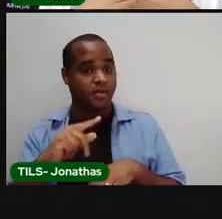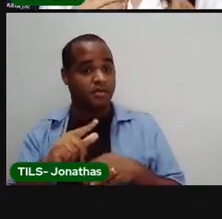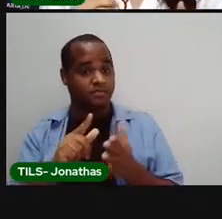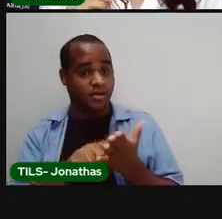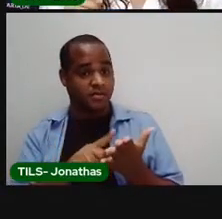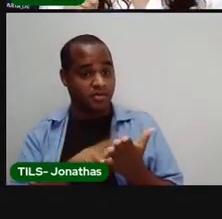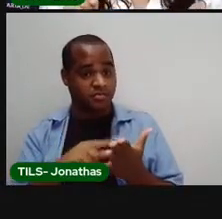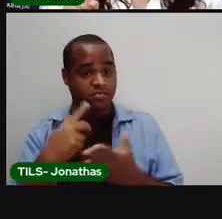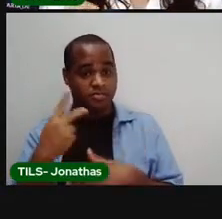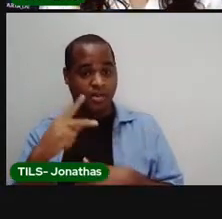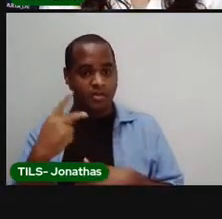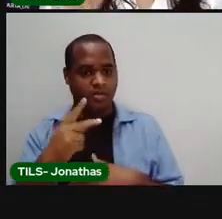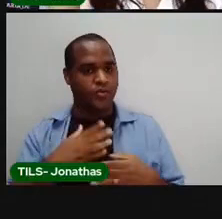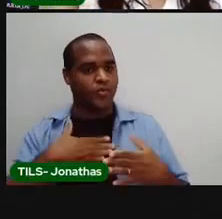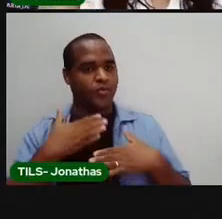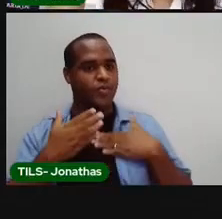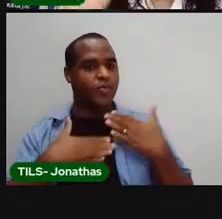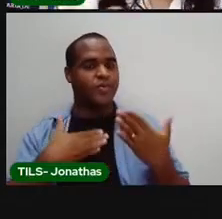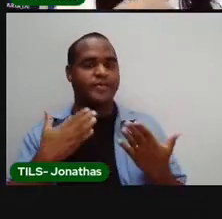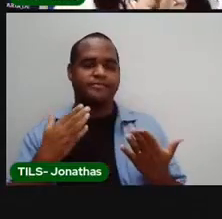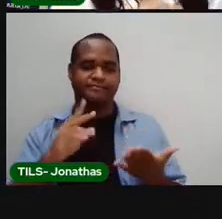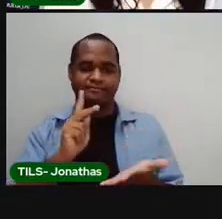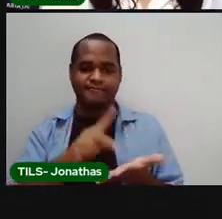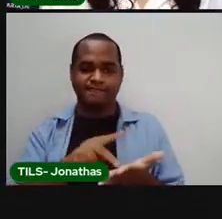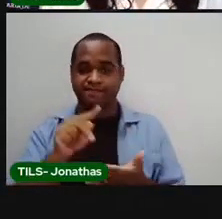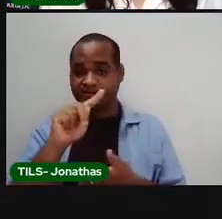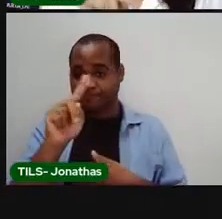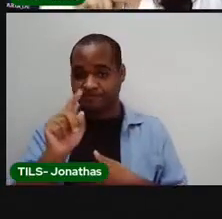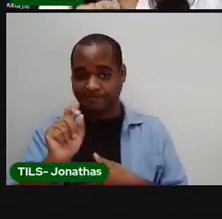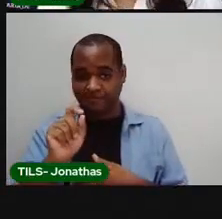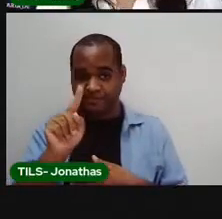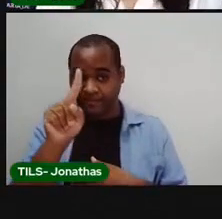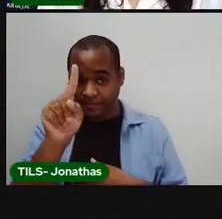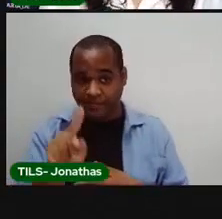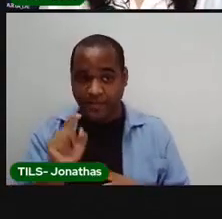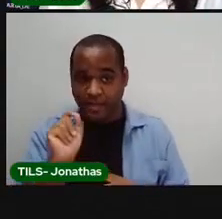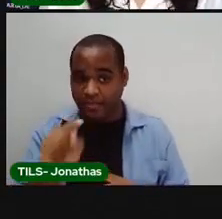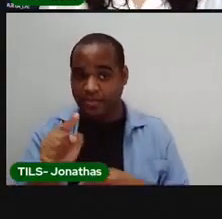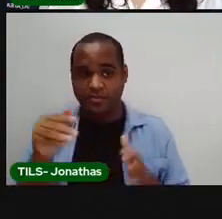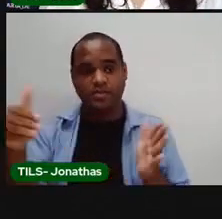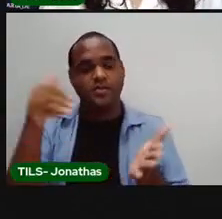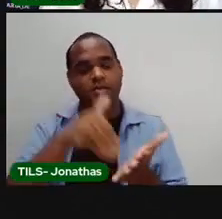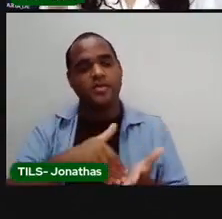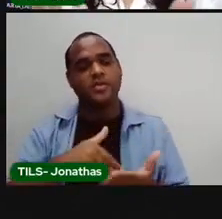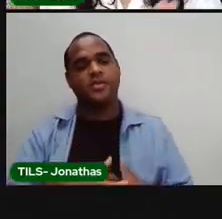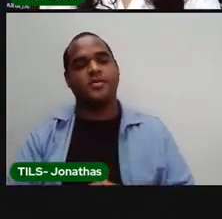do susto que você tomou, teria um ponto de exclamação no final.